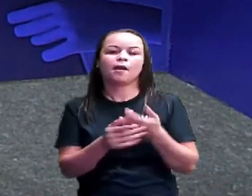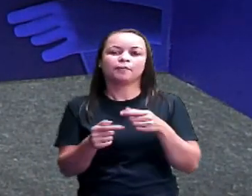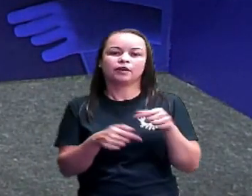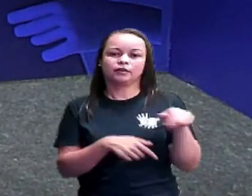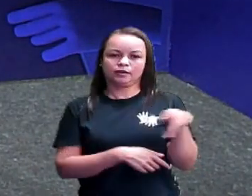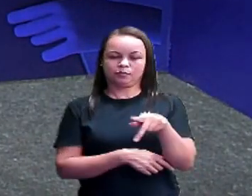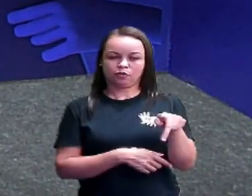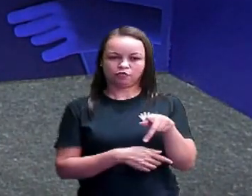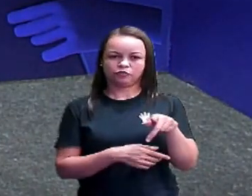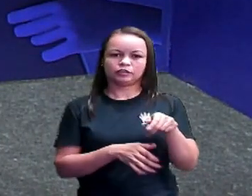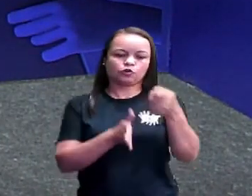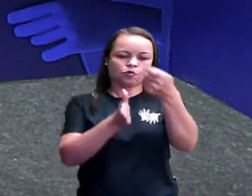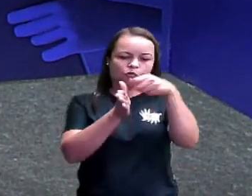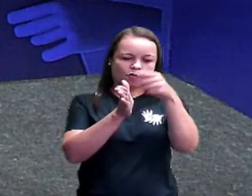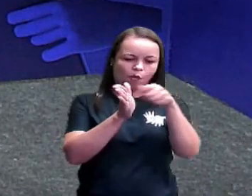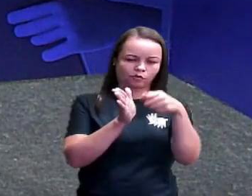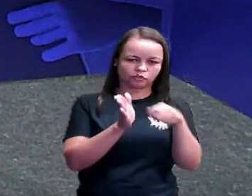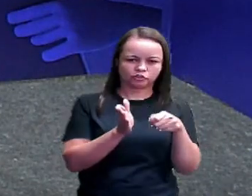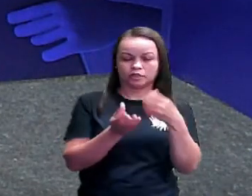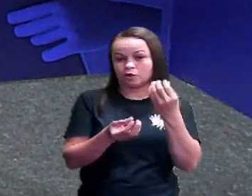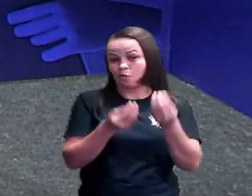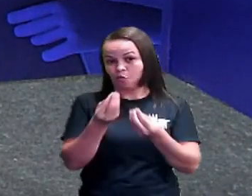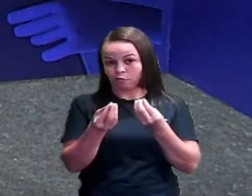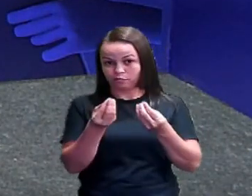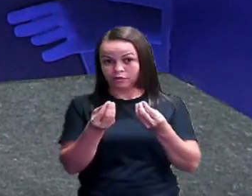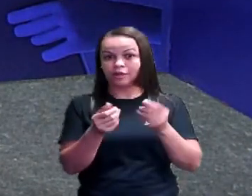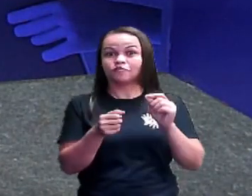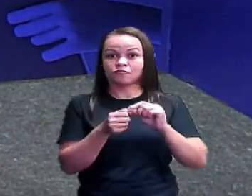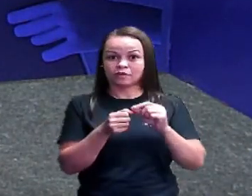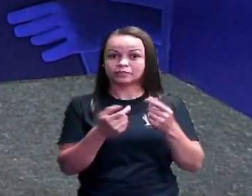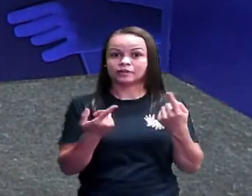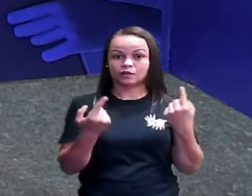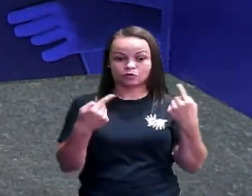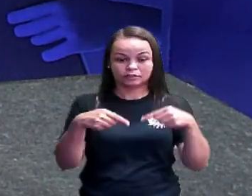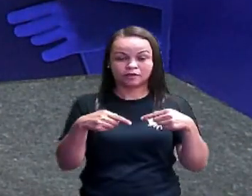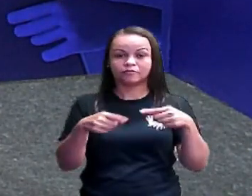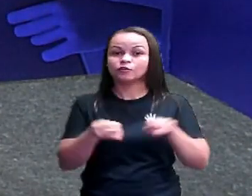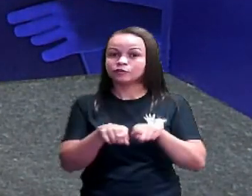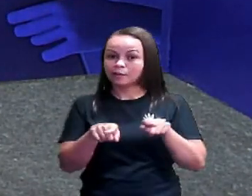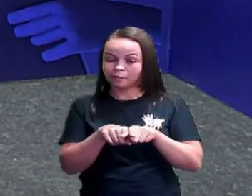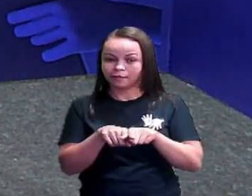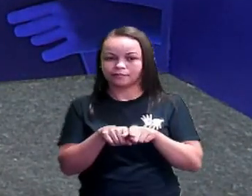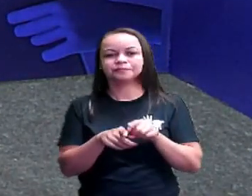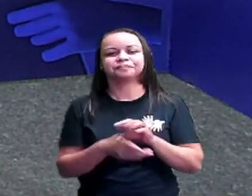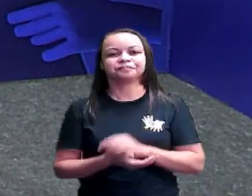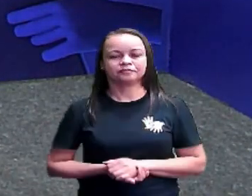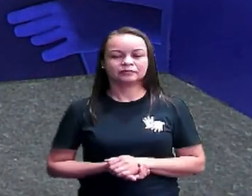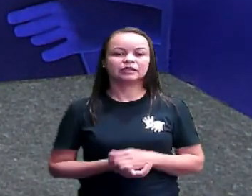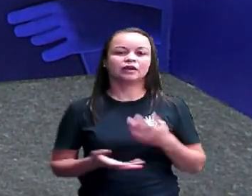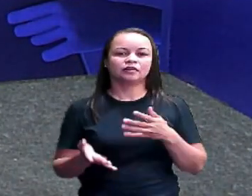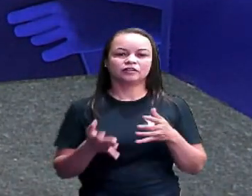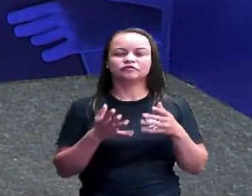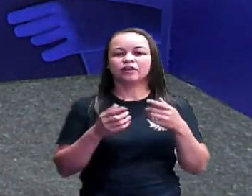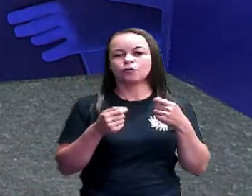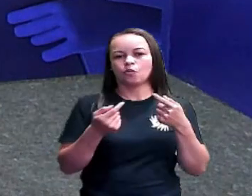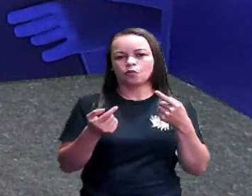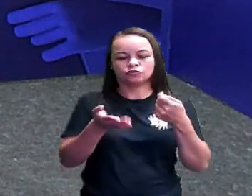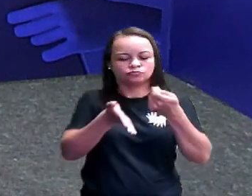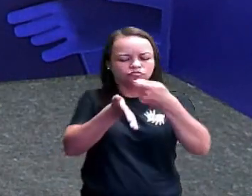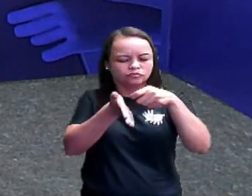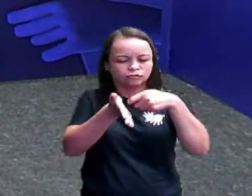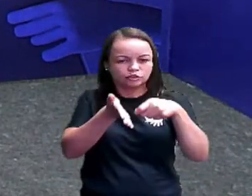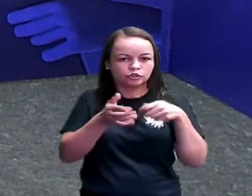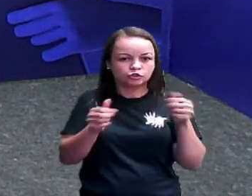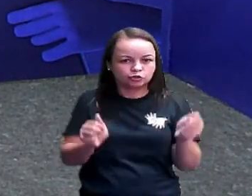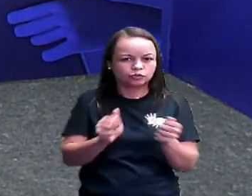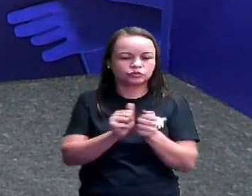Cris corrigir como ficou aí, ó. Eu vou fazer também o desafio, viu? A gente vai corrigir juntos aqui